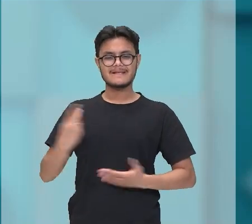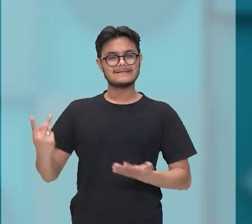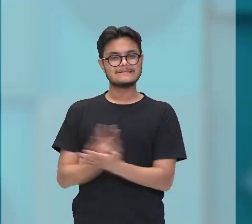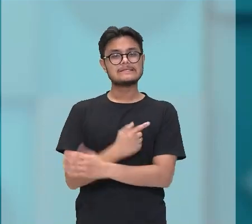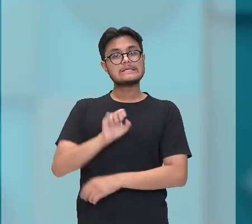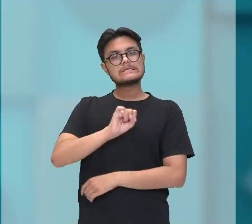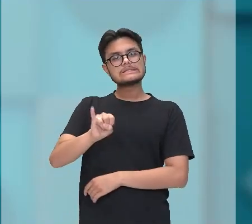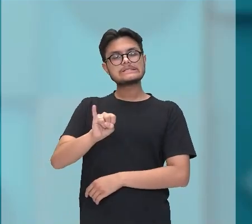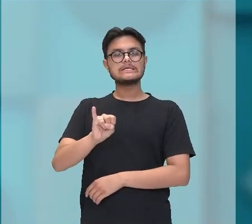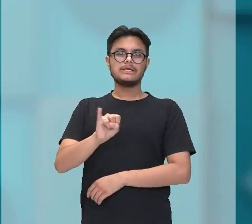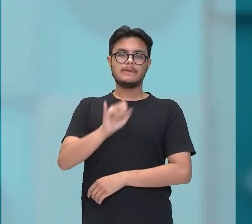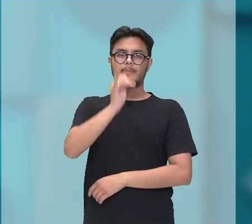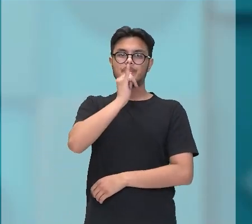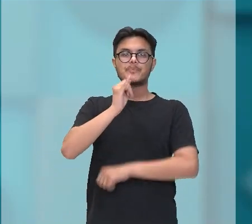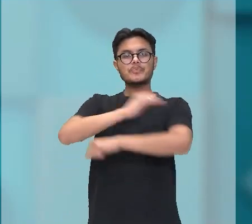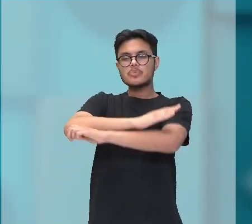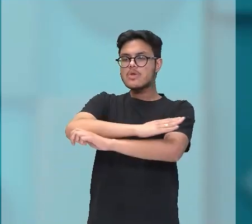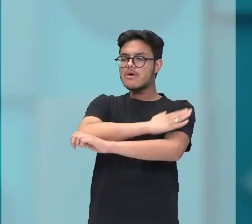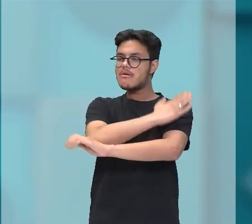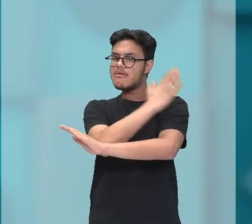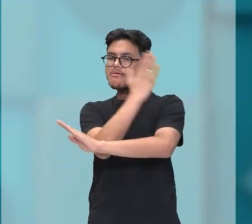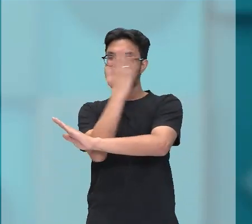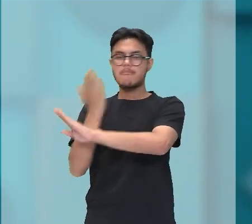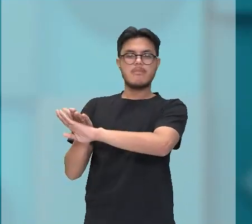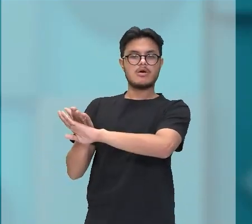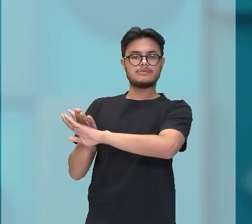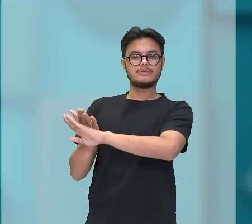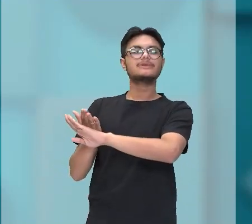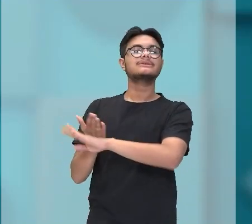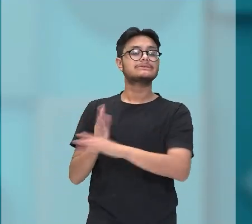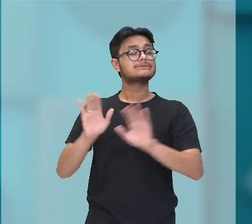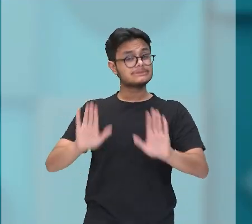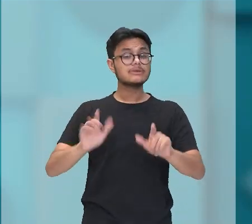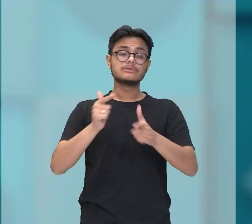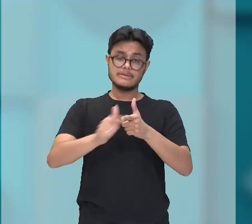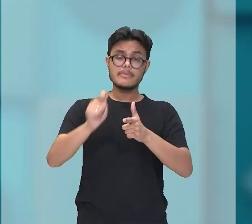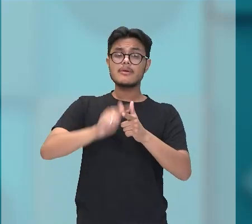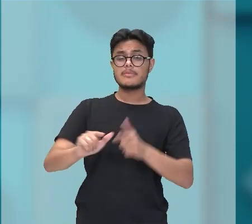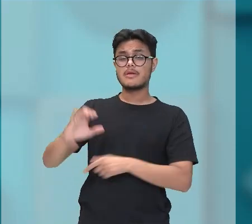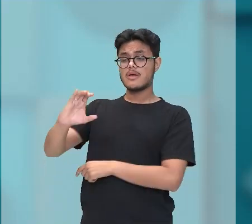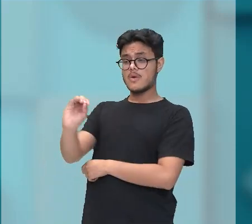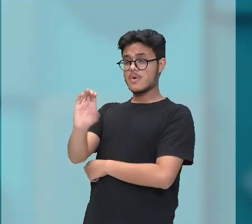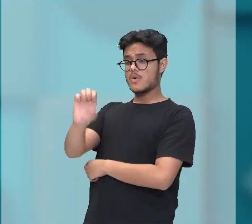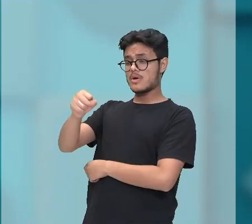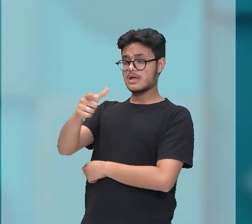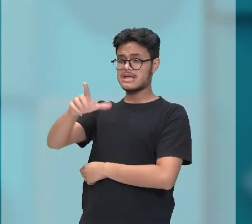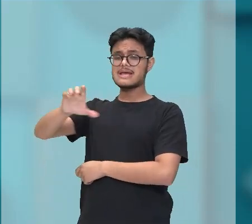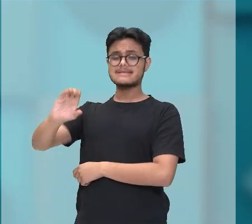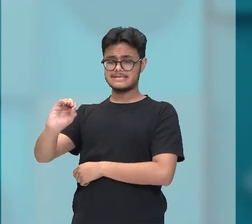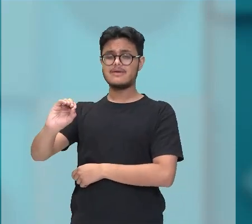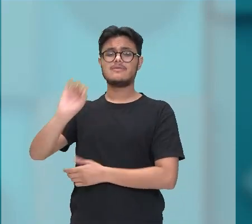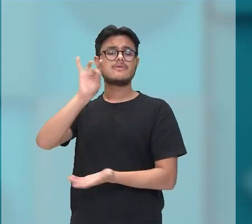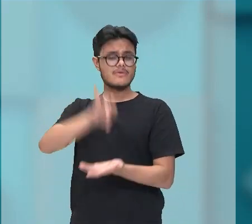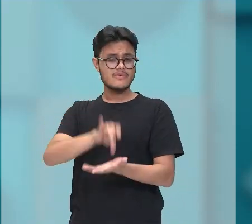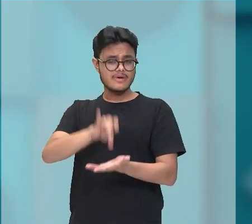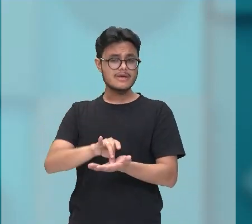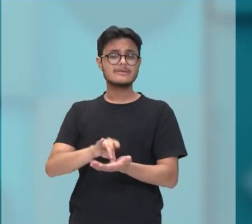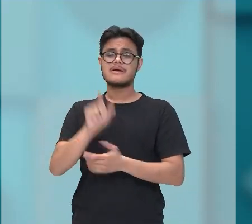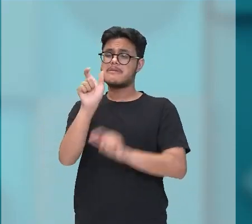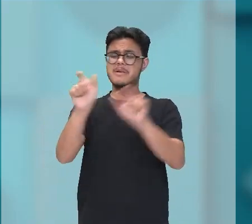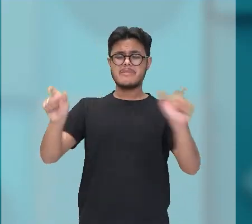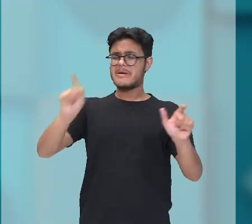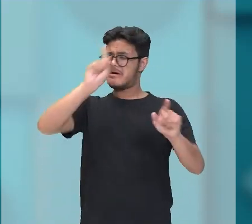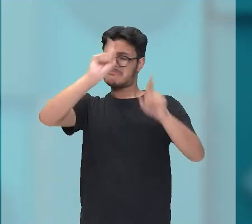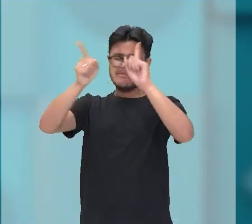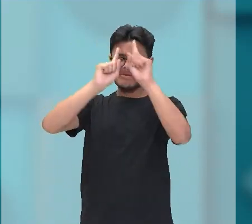durou, né? Então, nesse primeiro exemplo aí, a gente tem problemas de coesão, né? É como se pegasse as ideias e fosse jogando